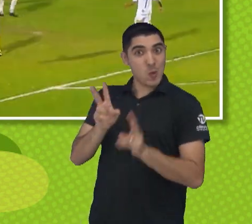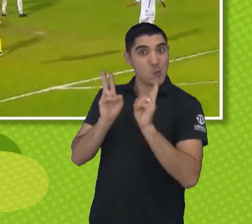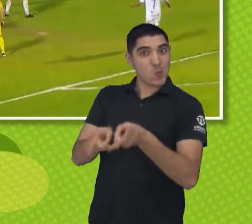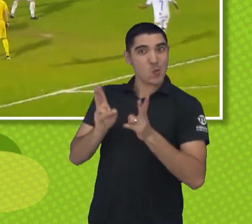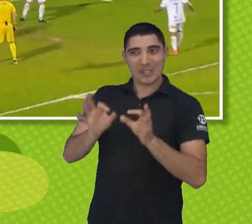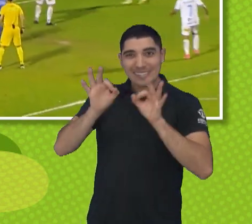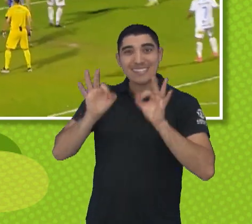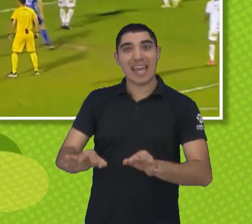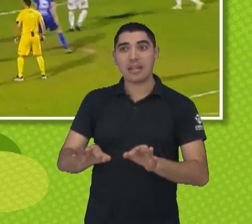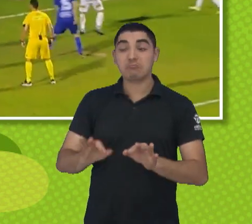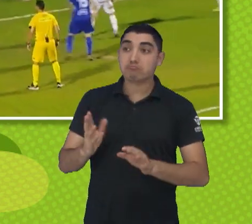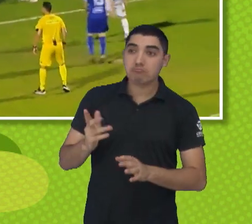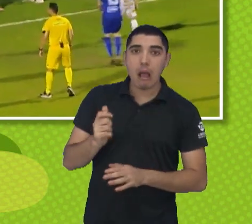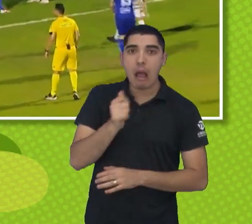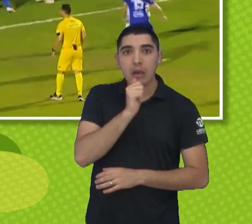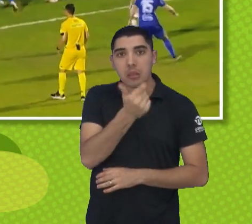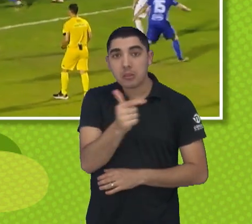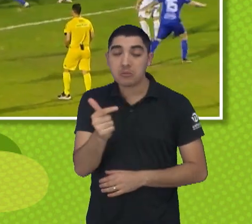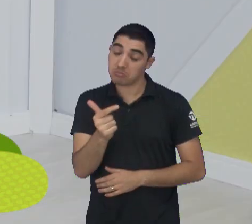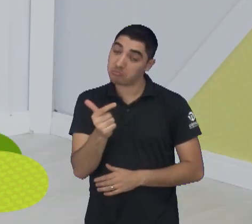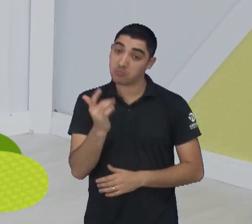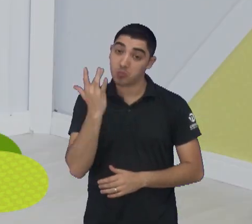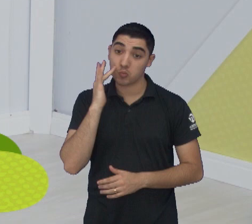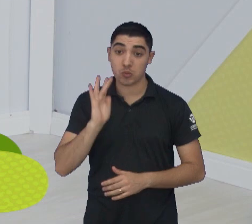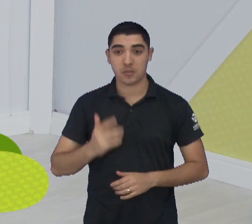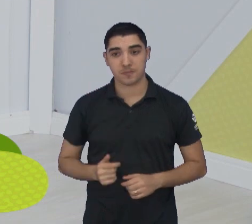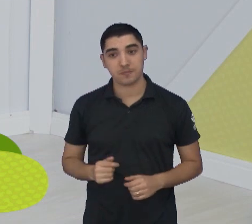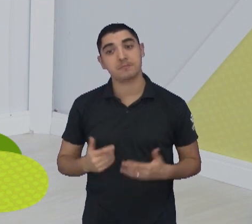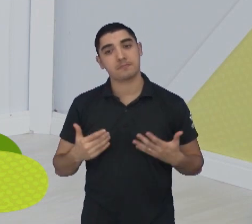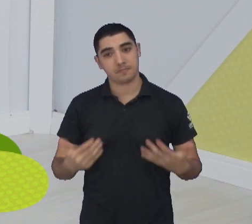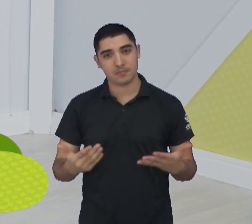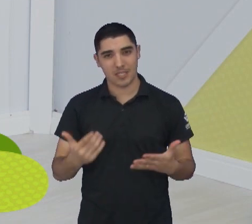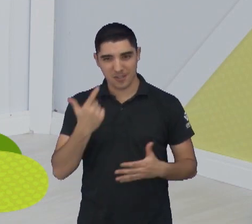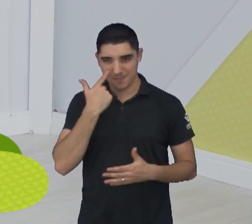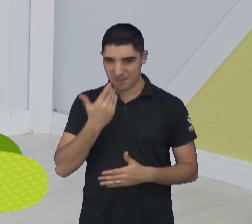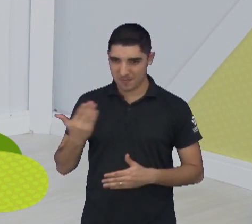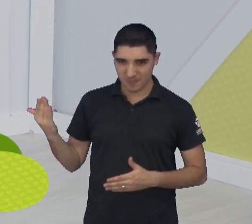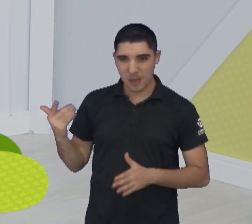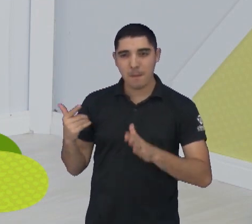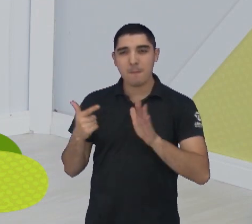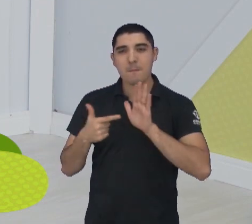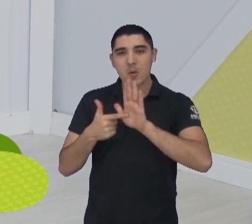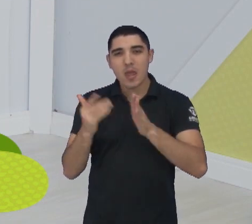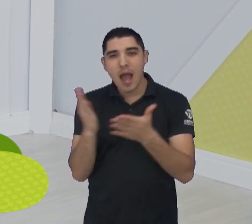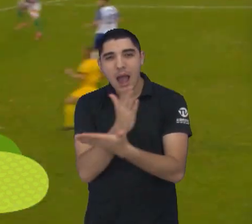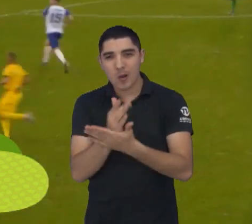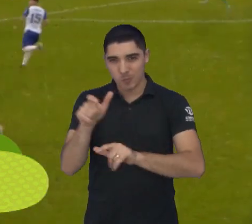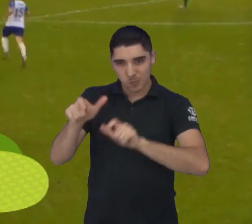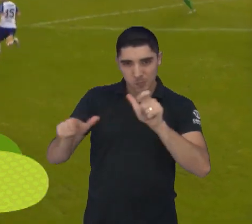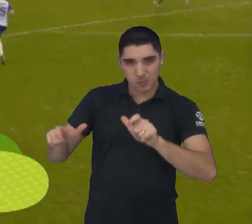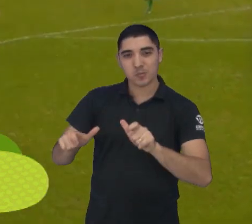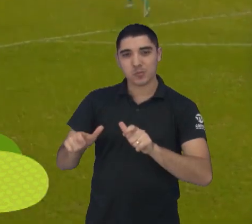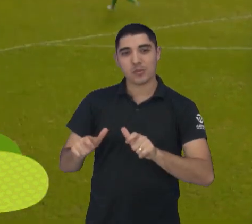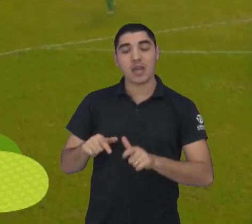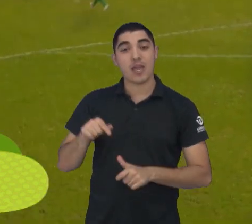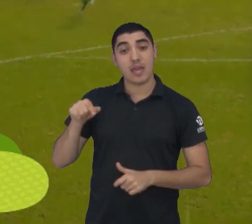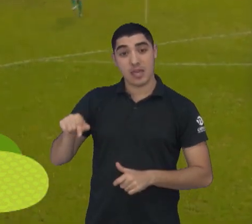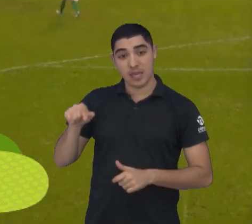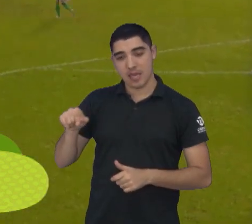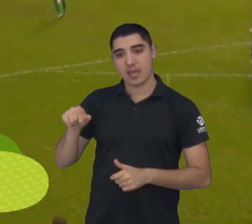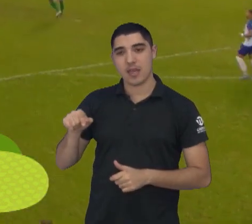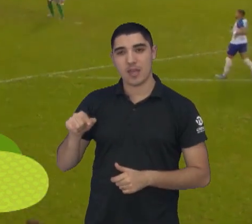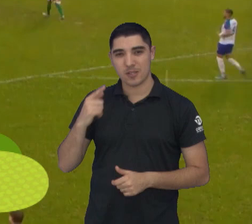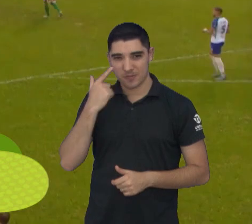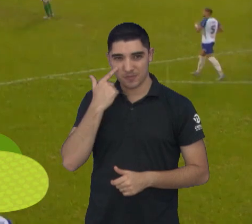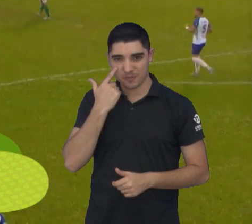já fosse renovado já para o ano que vem. É verdade, a gente está vendo aí as imagens, né, de alguns jogadores dessa lista, primeira lista que a gente mostrou aí,